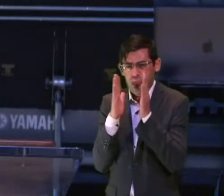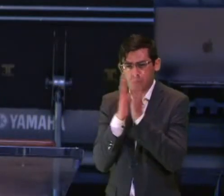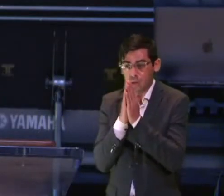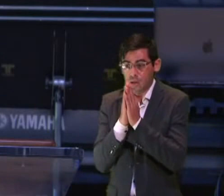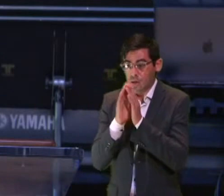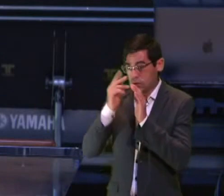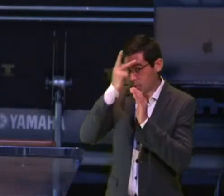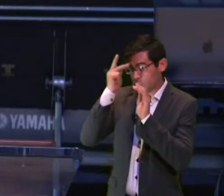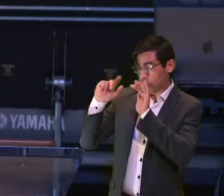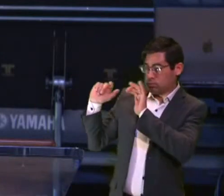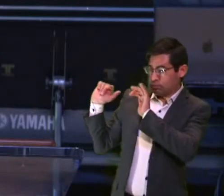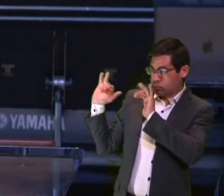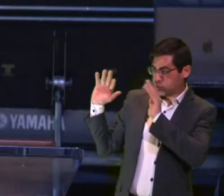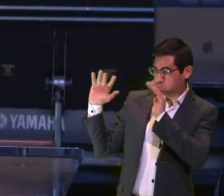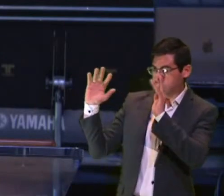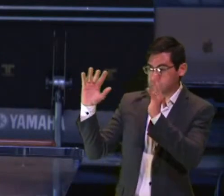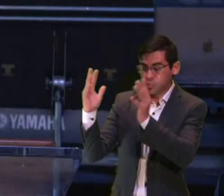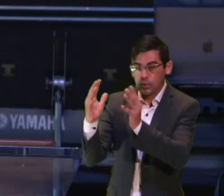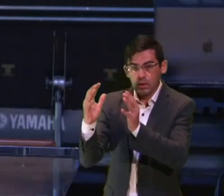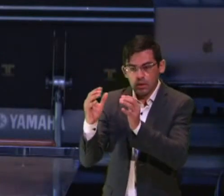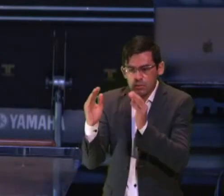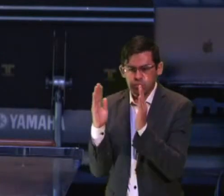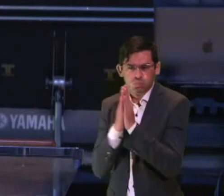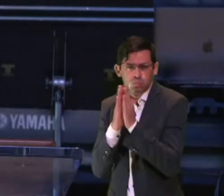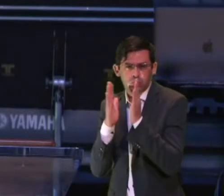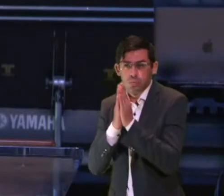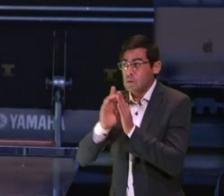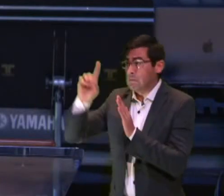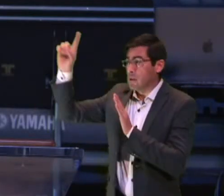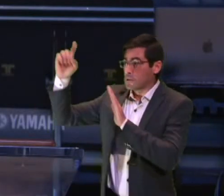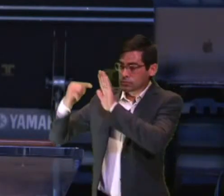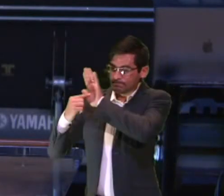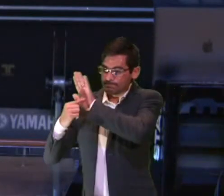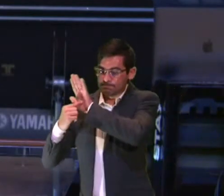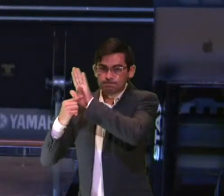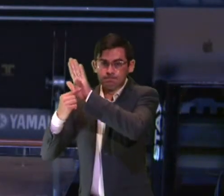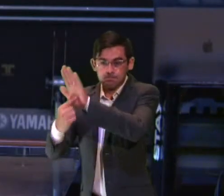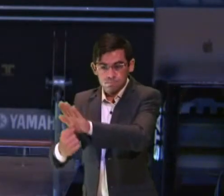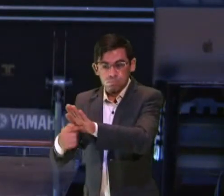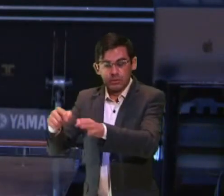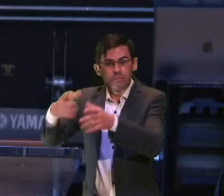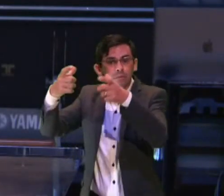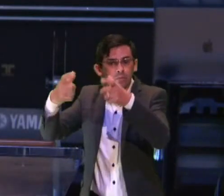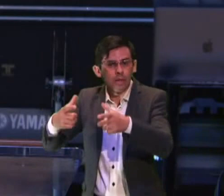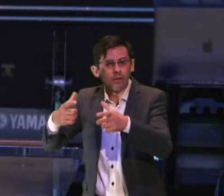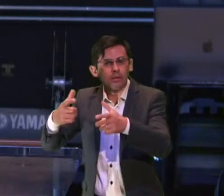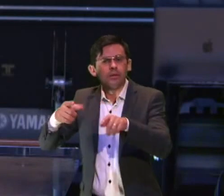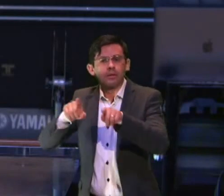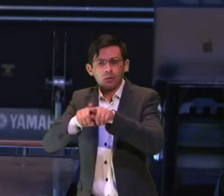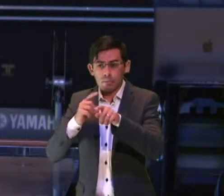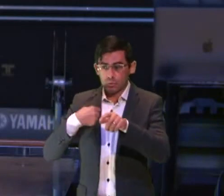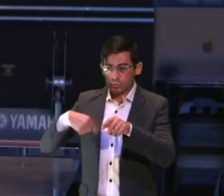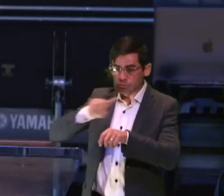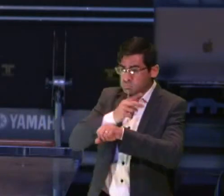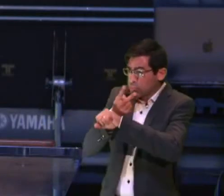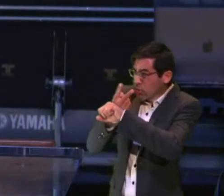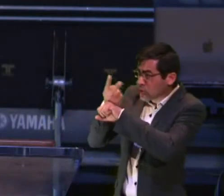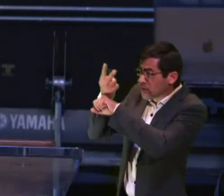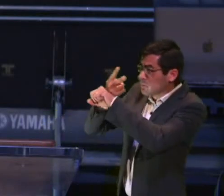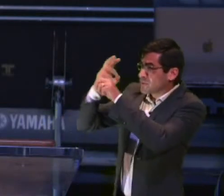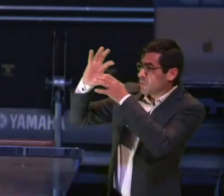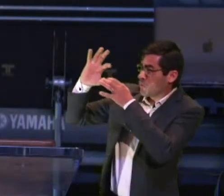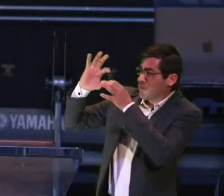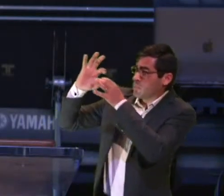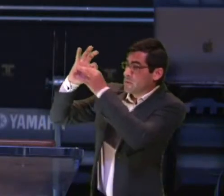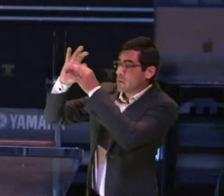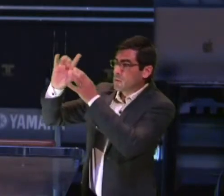ajuntados, reunidos, Deus se revela. E quando procuramos a comunhão de Deus, com Deus,